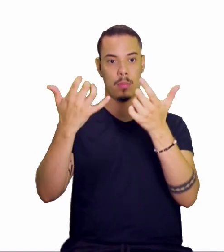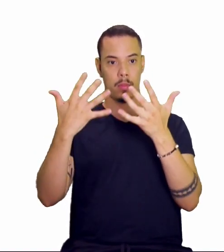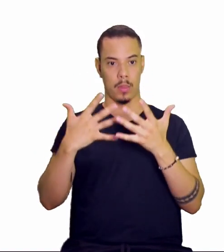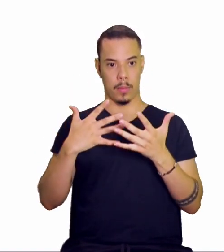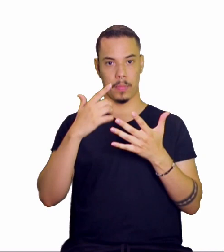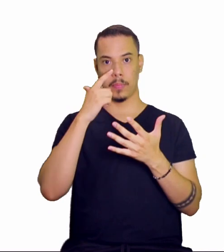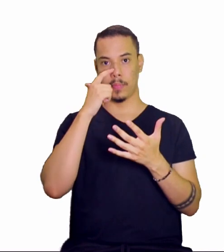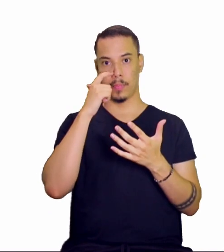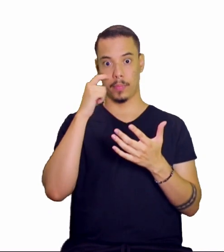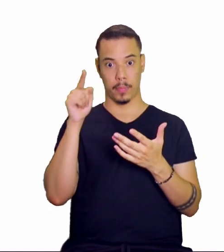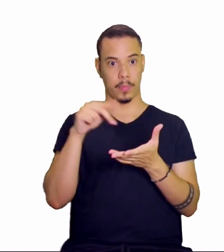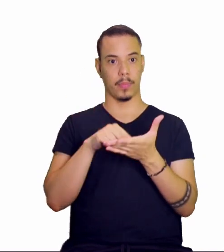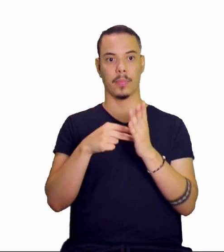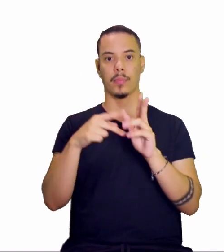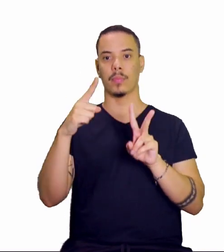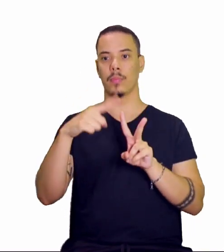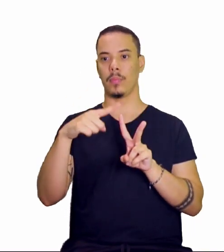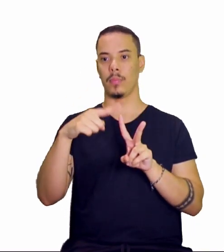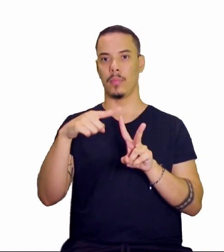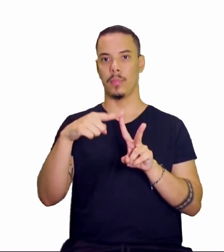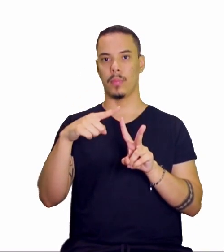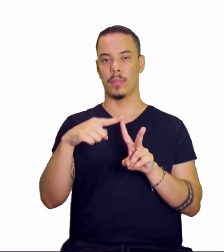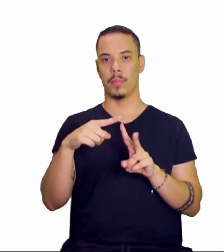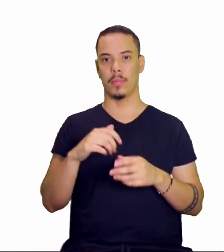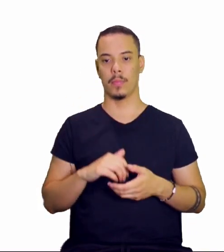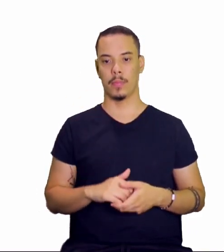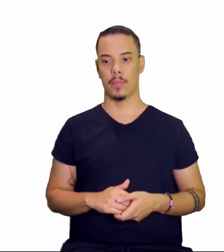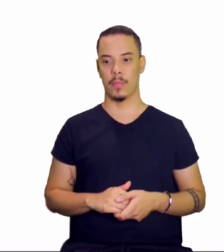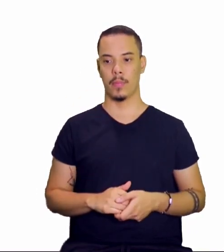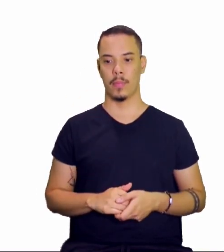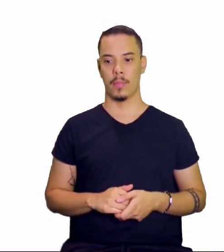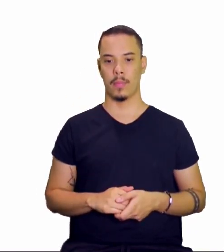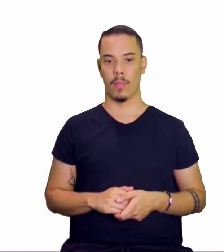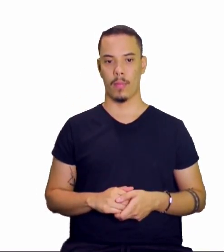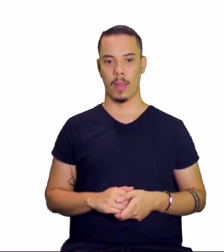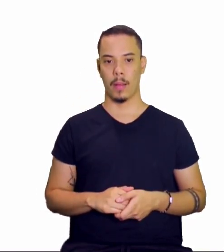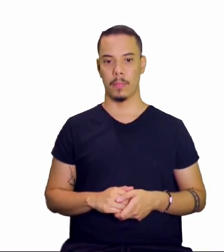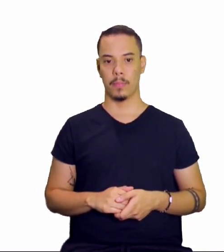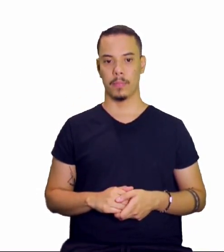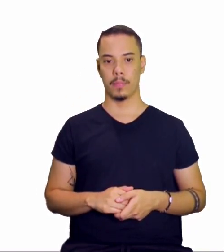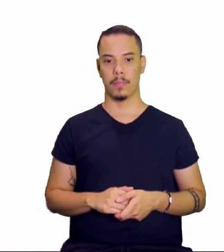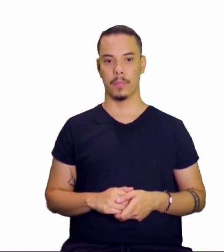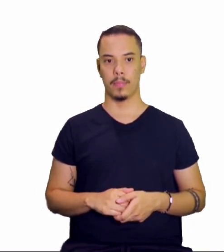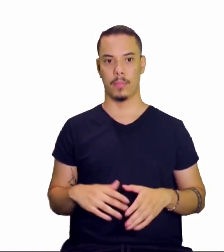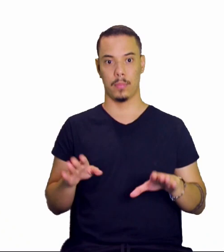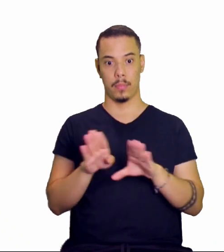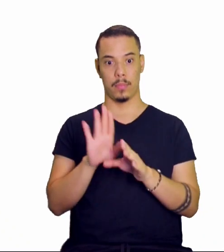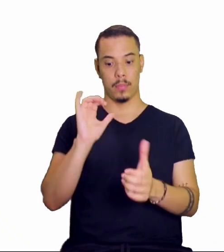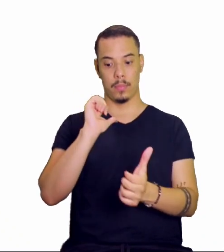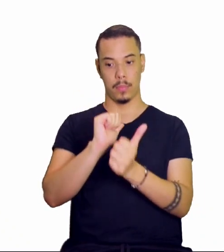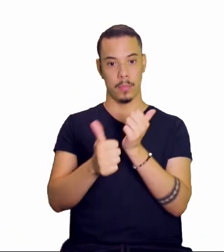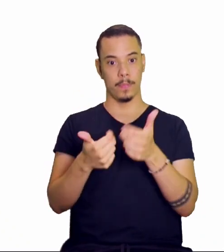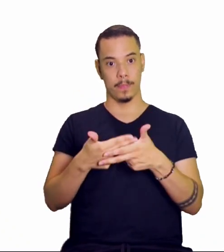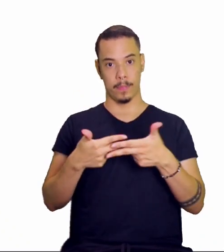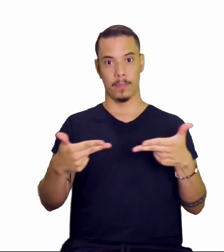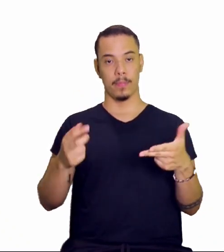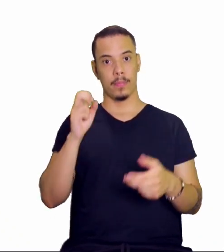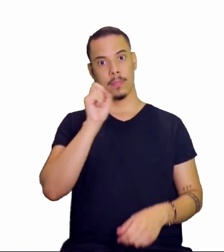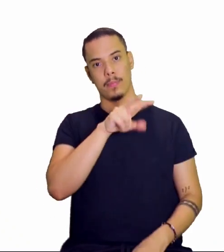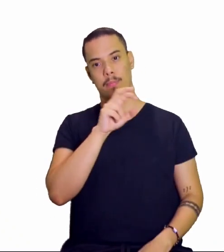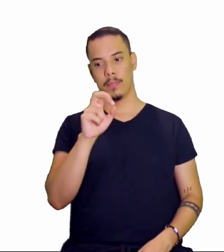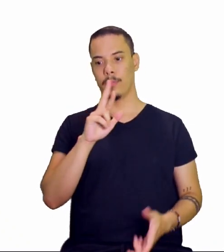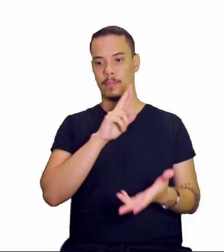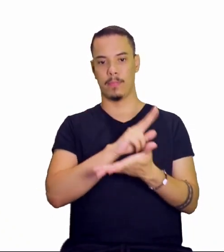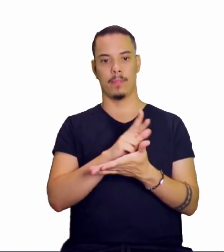orientado é um vetor. Exatamente, um vetor, ok? Olha ali, ó. Esporte, né, professor? No esporte a gente vê várias